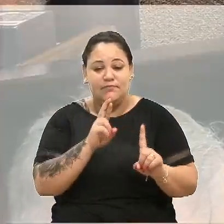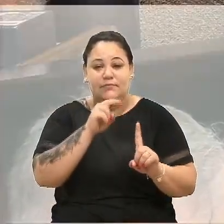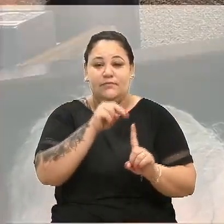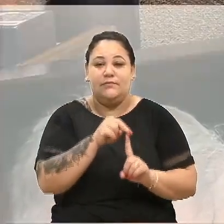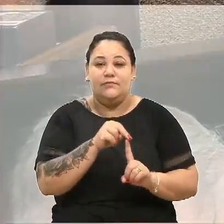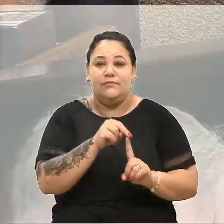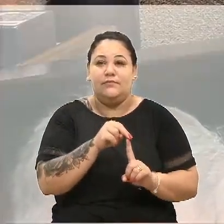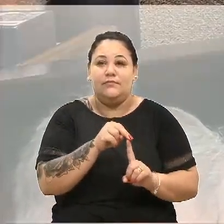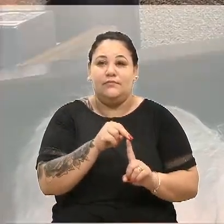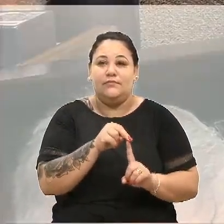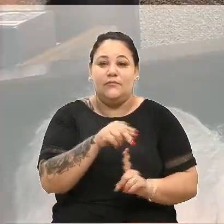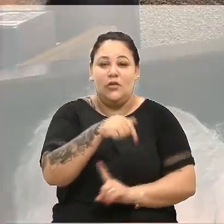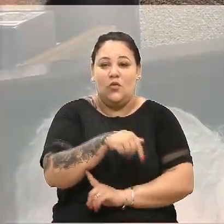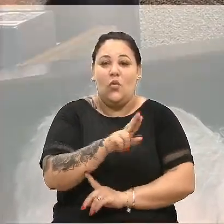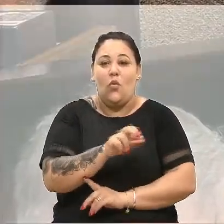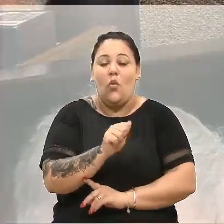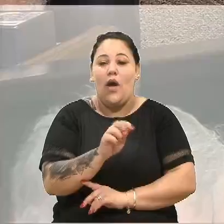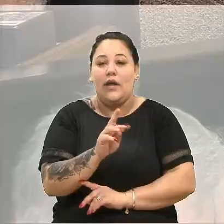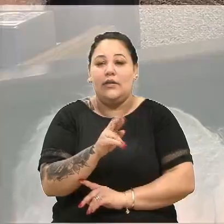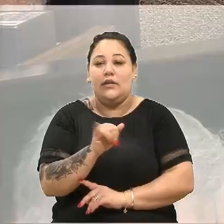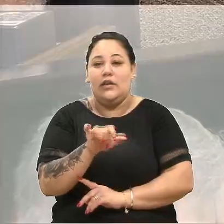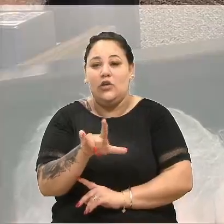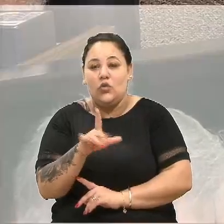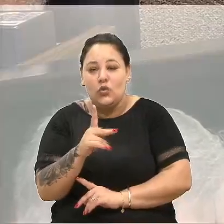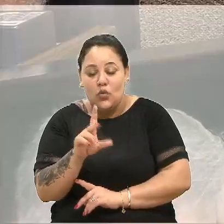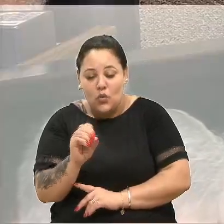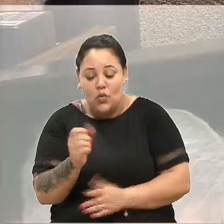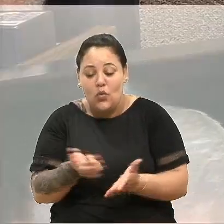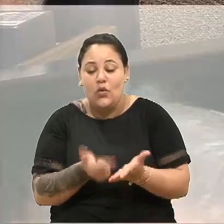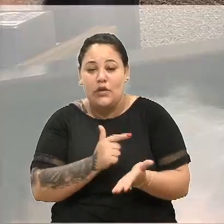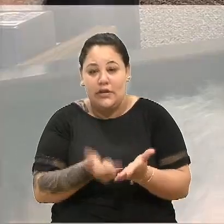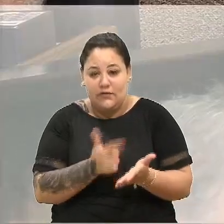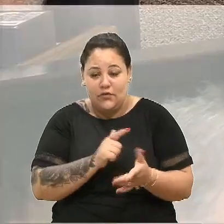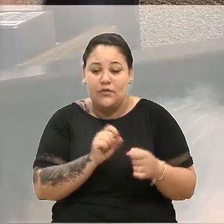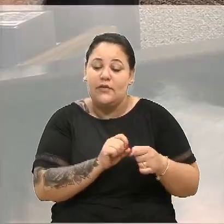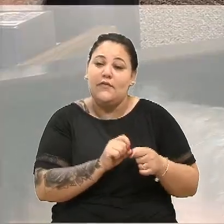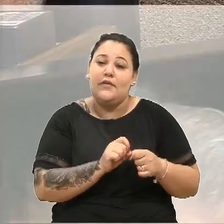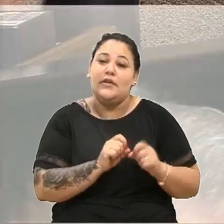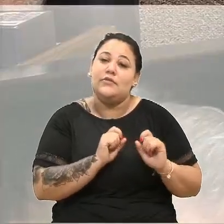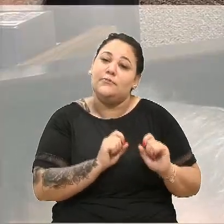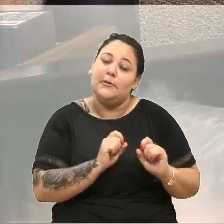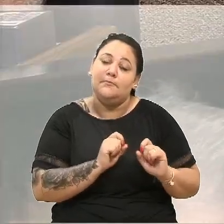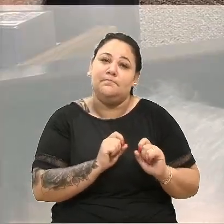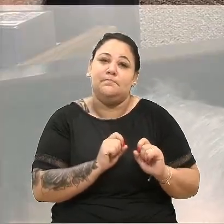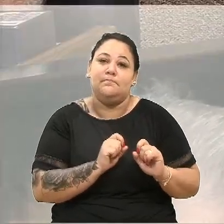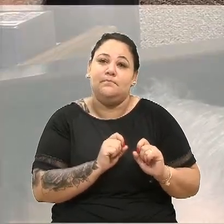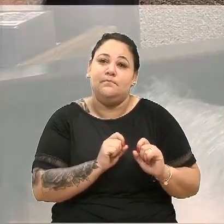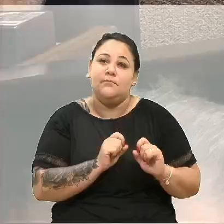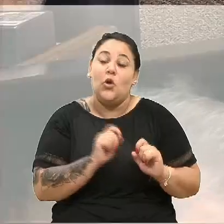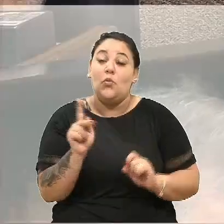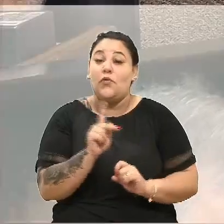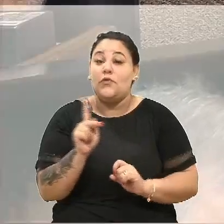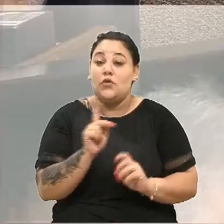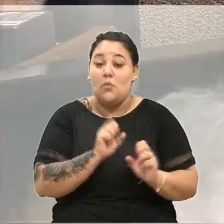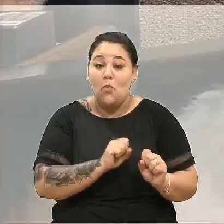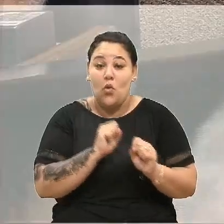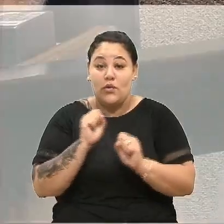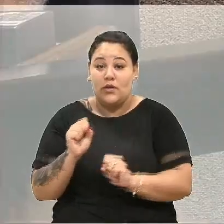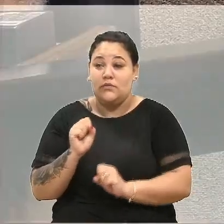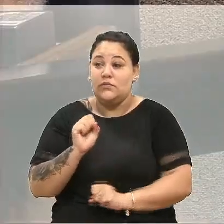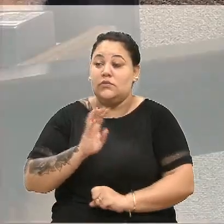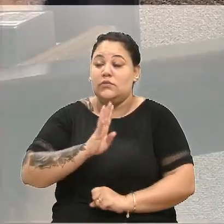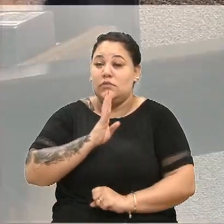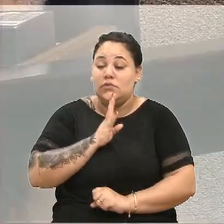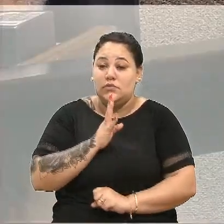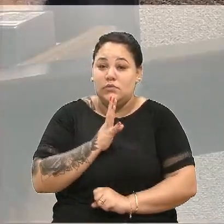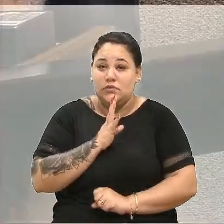Quatrilho, que foi algo que de fato fez com que Pozanato pudesse ser conhecido